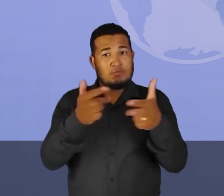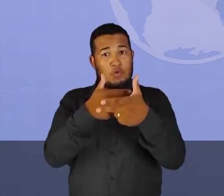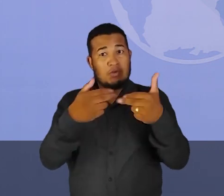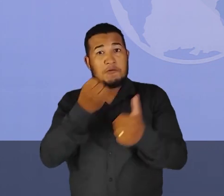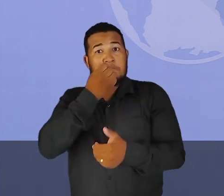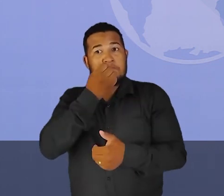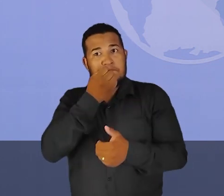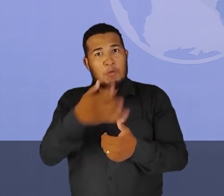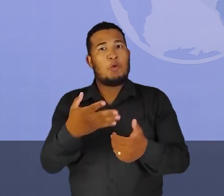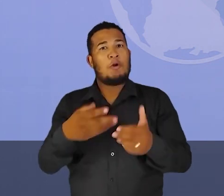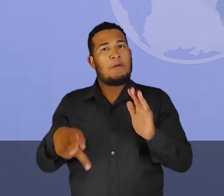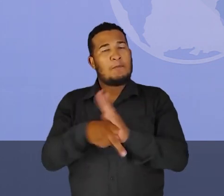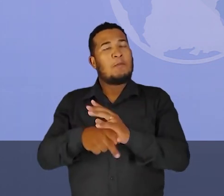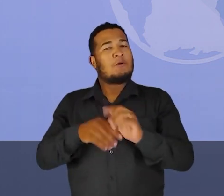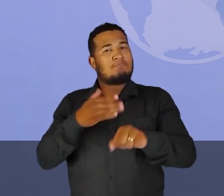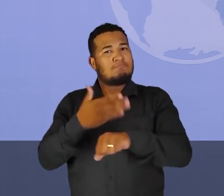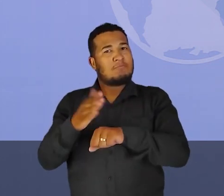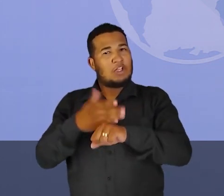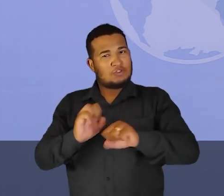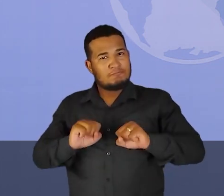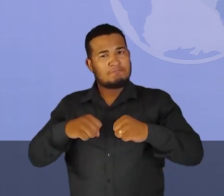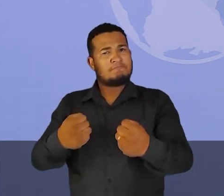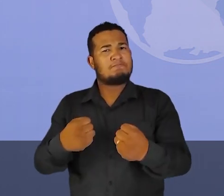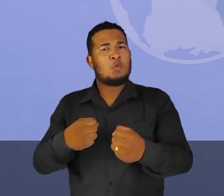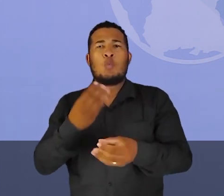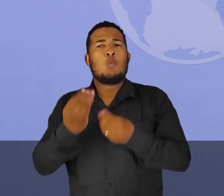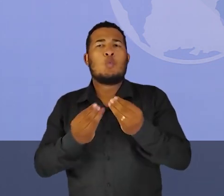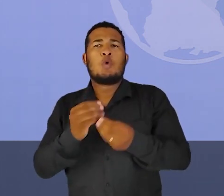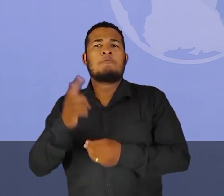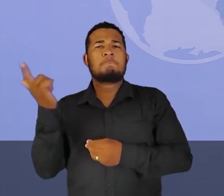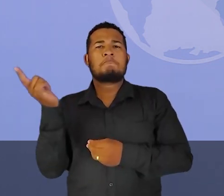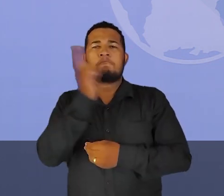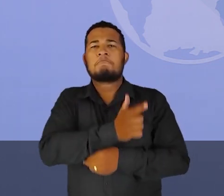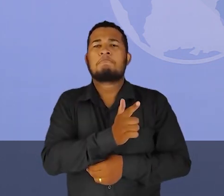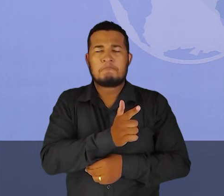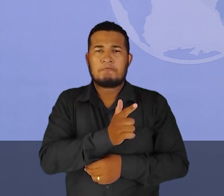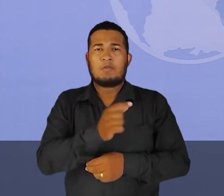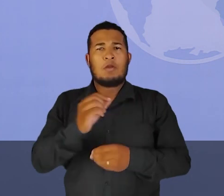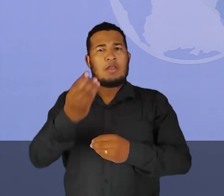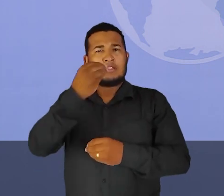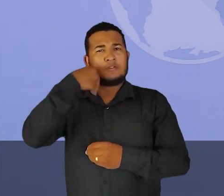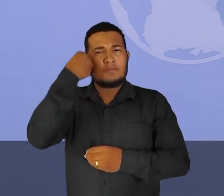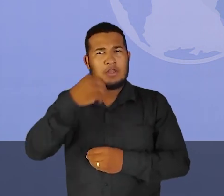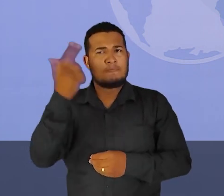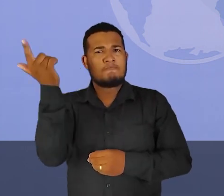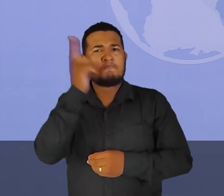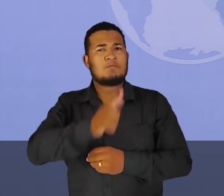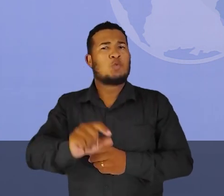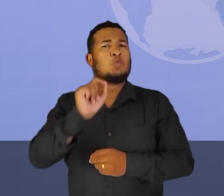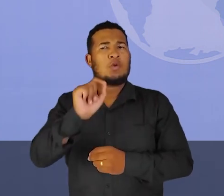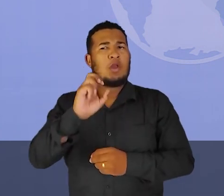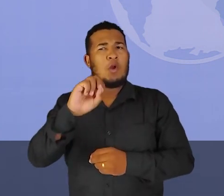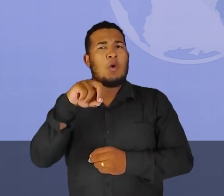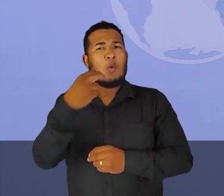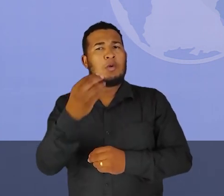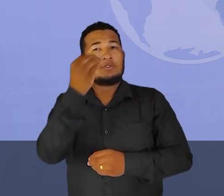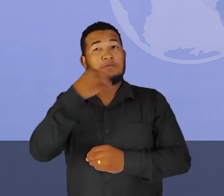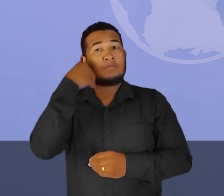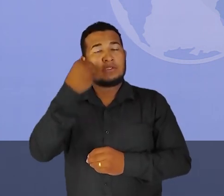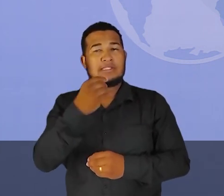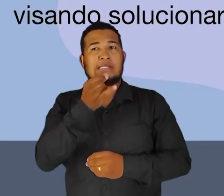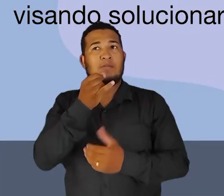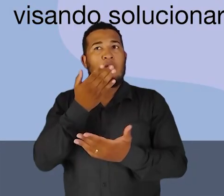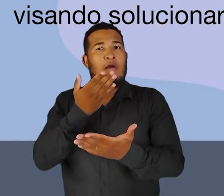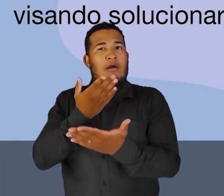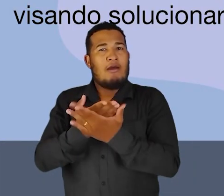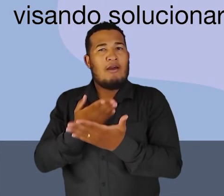prática, o porquê de participar, o que nós ganhamos quando participamos ou vivenciamos ou quando experimentamos isso numa aula de educação